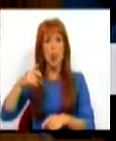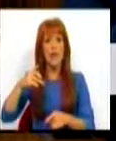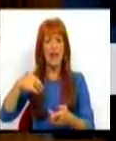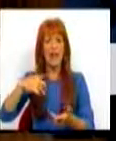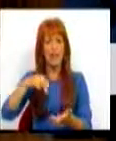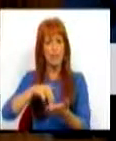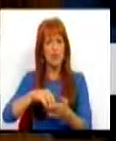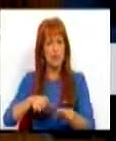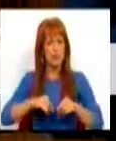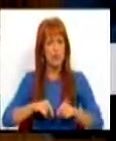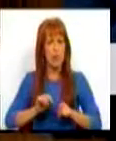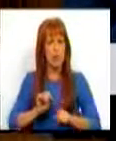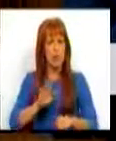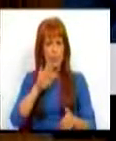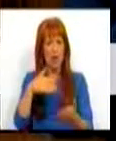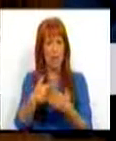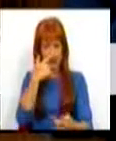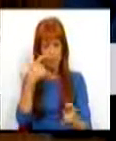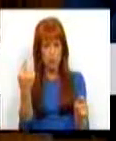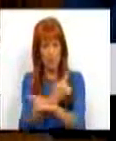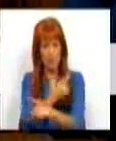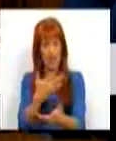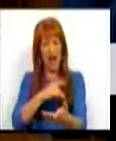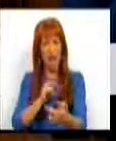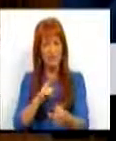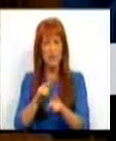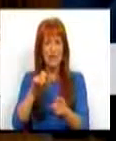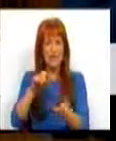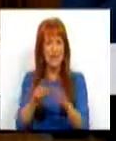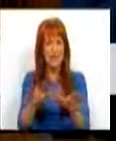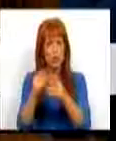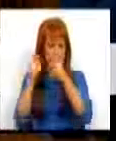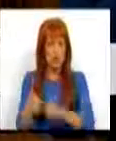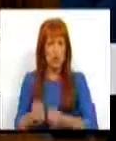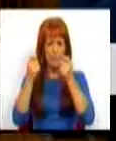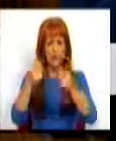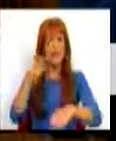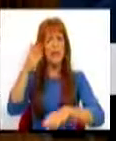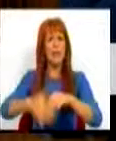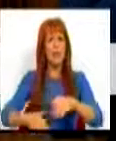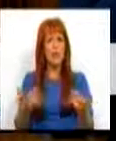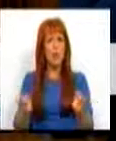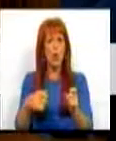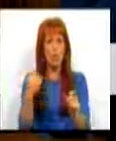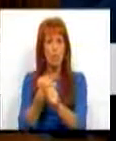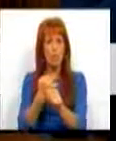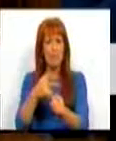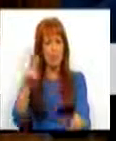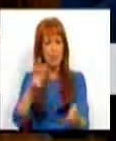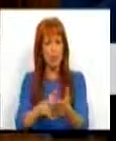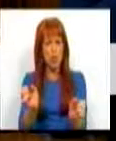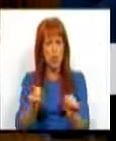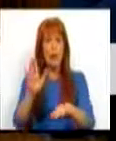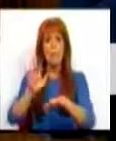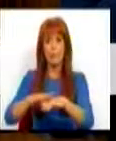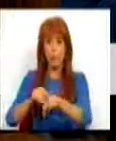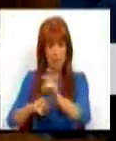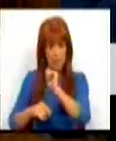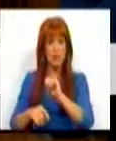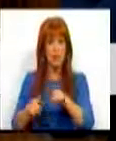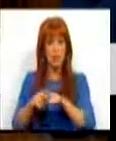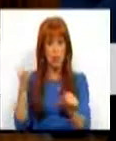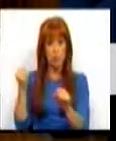tipicamente descaracterizada de distress e, portanto, foi um processo complicado, mas que a determinada altura esteve morto e foi